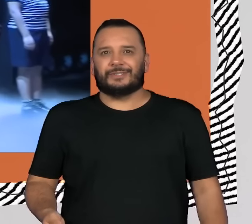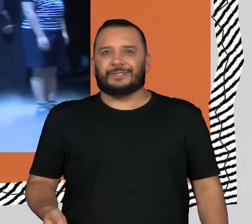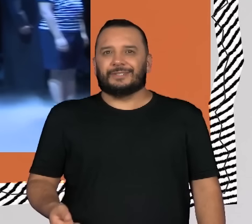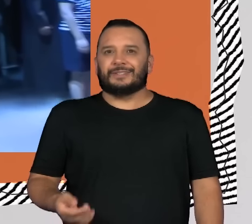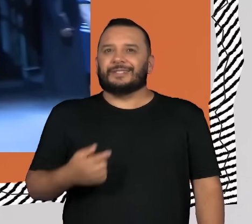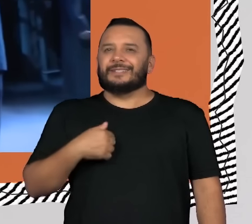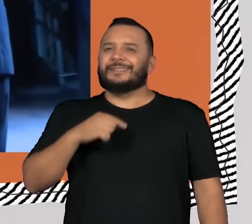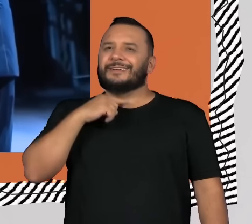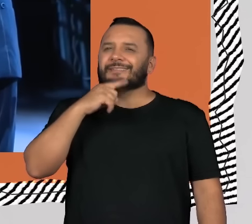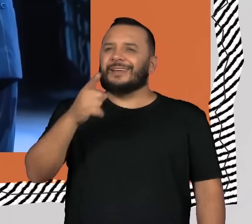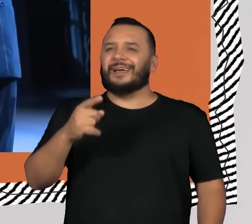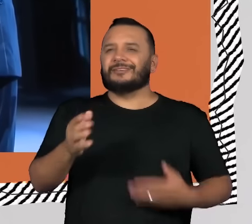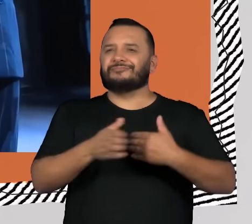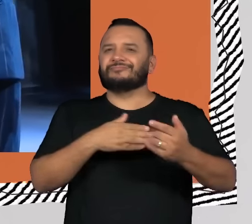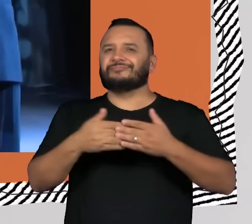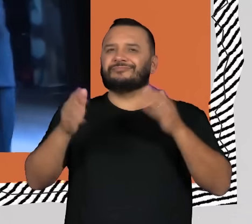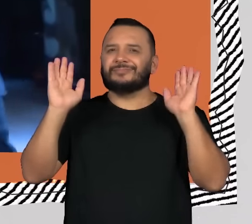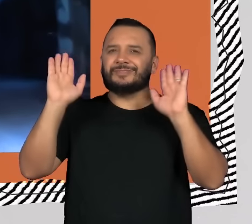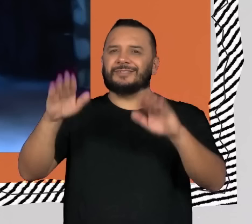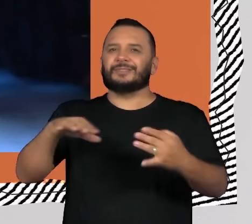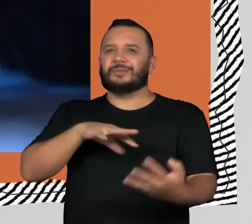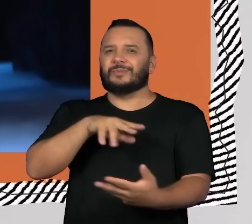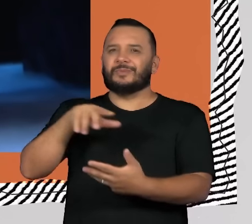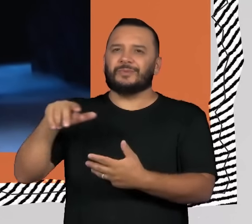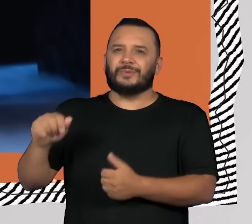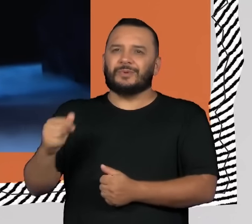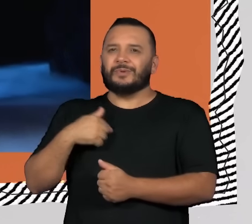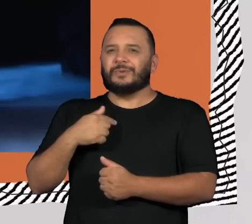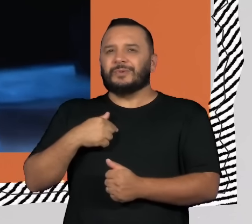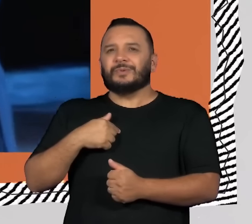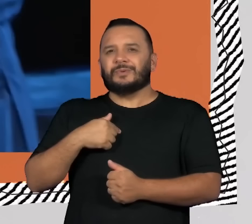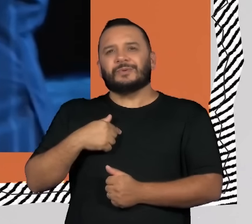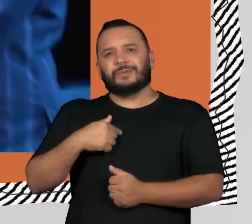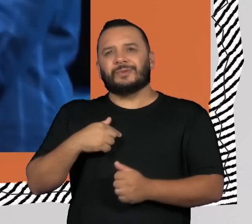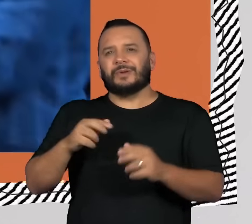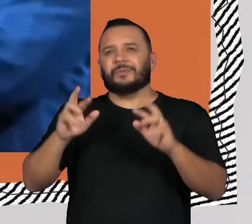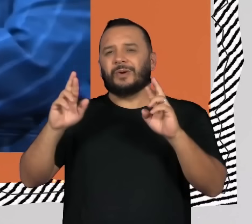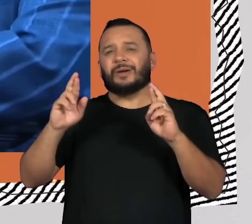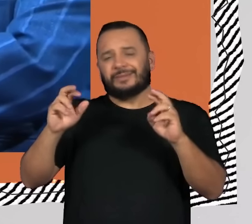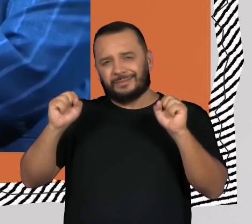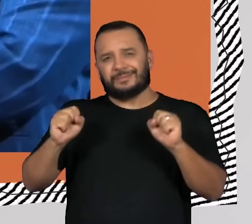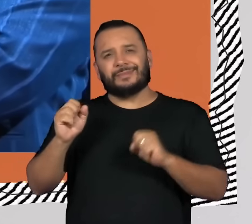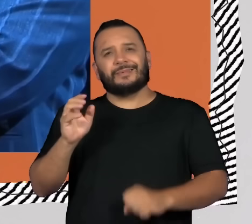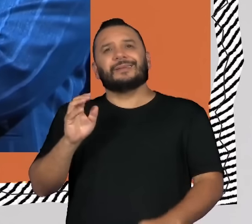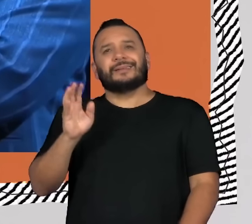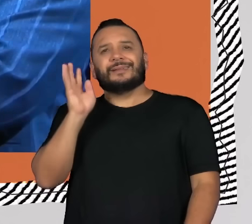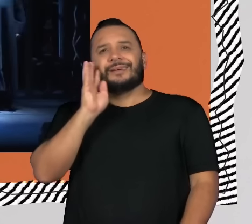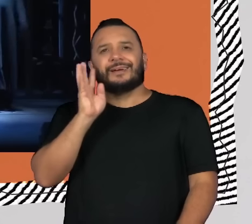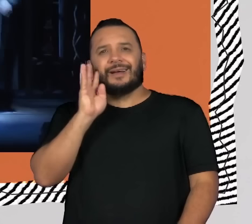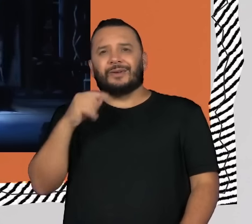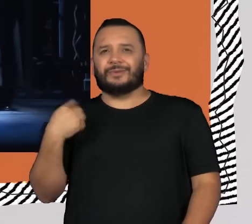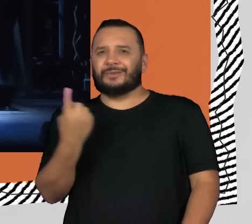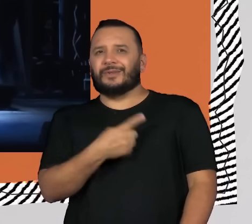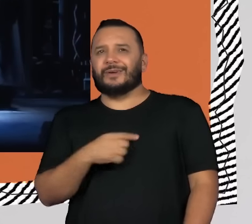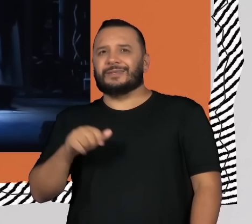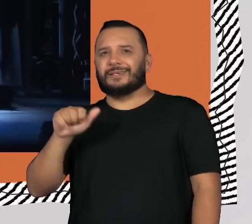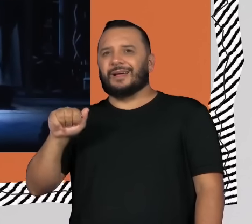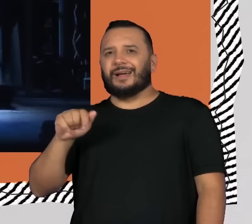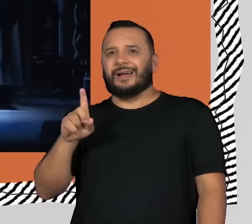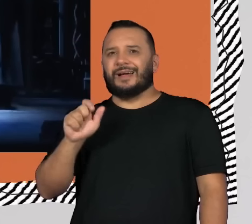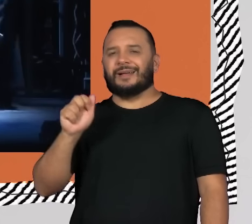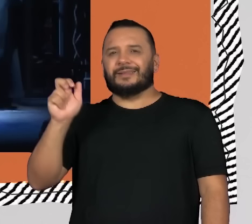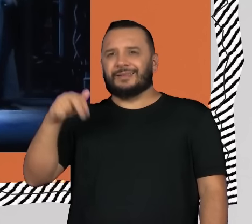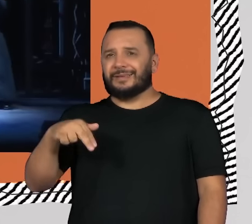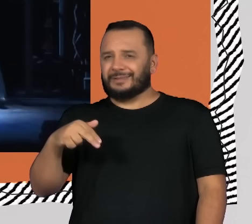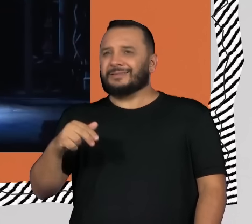Ninguém tá nem aí se o mundo aposta em ser legal. A gente é Adão e ser legal